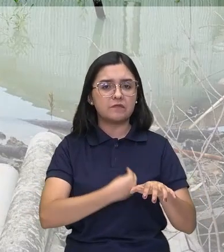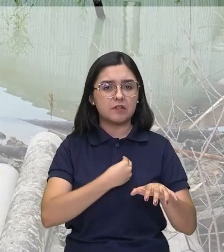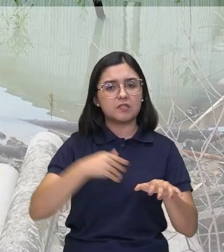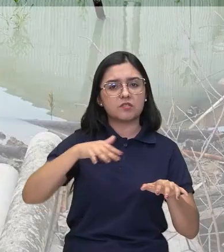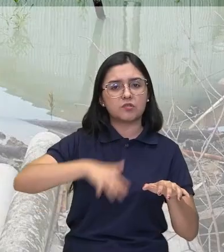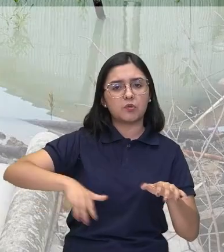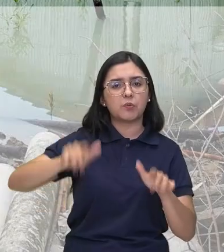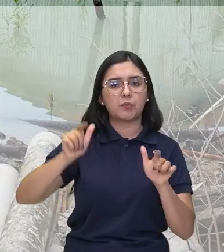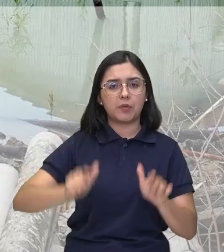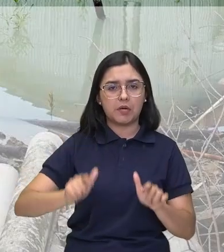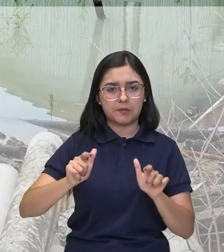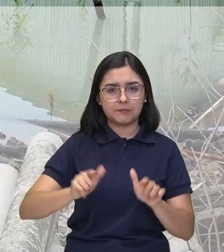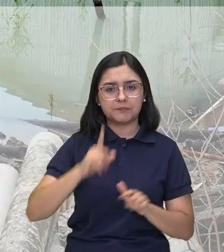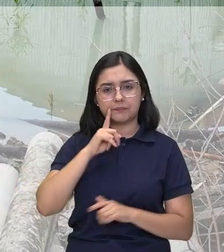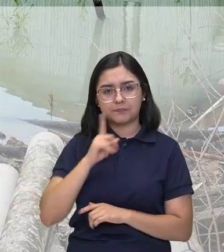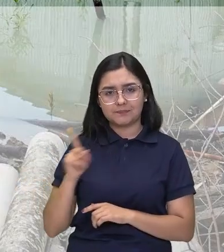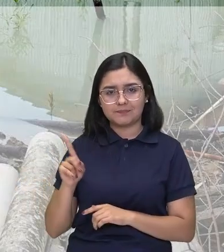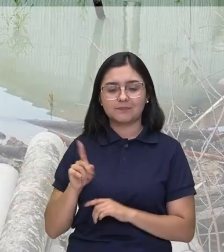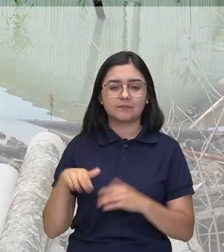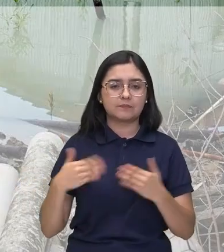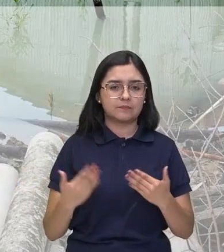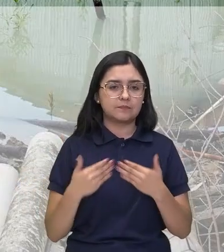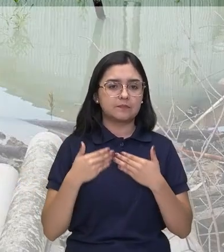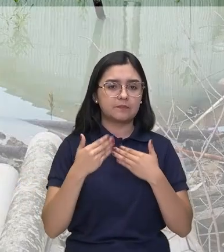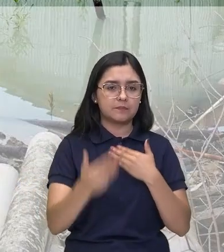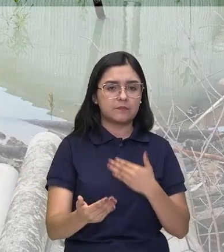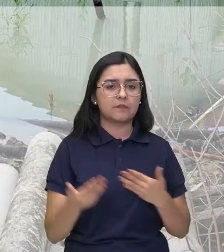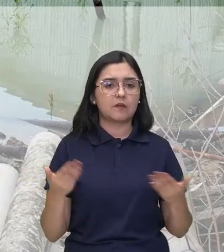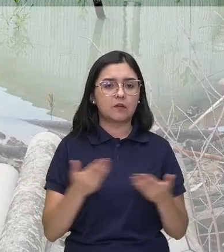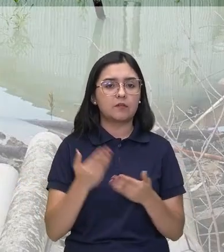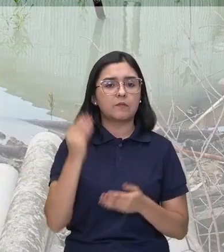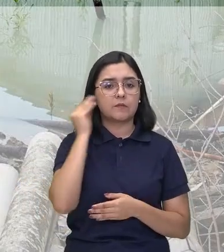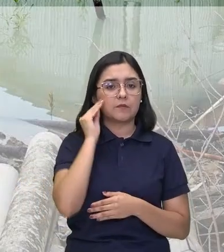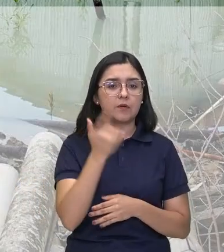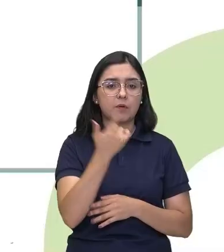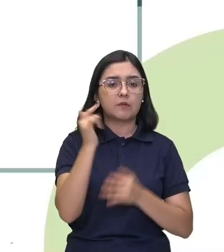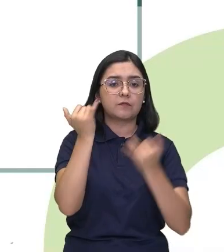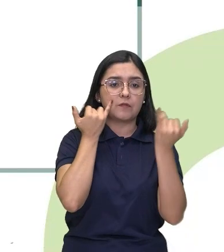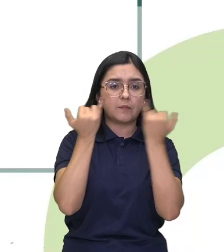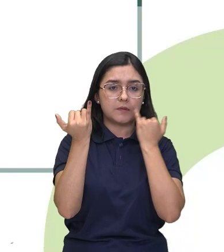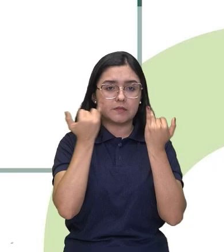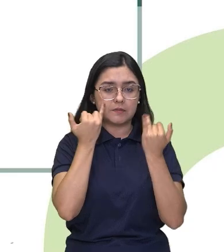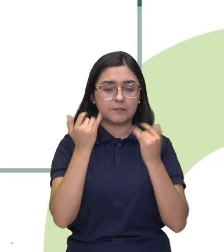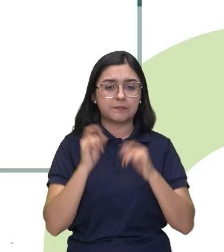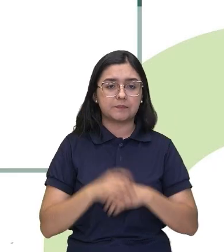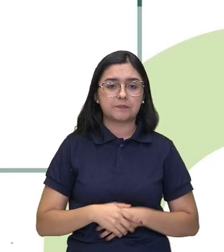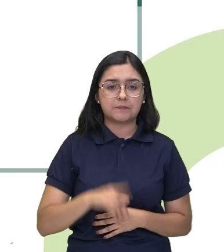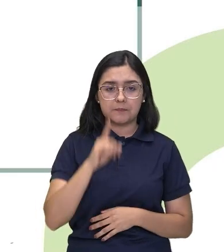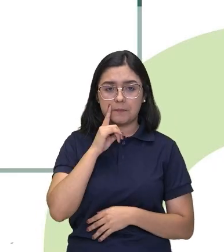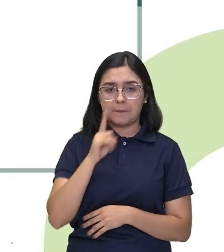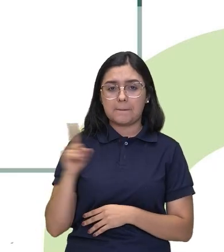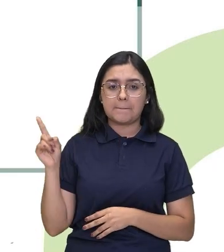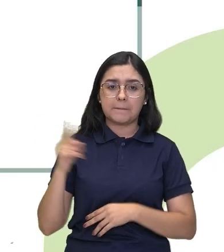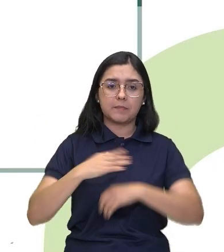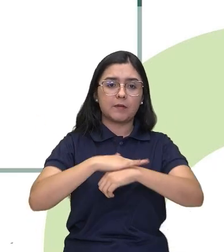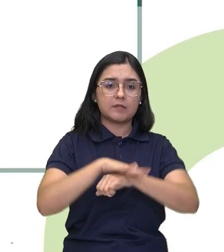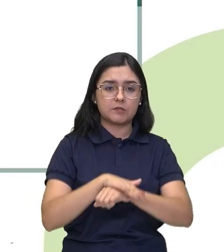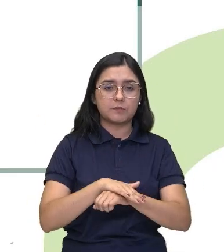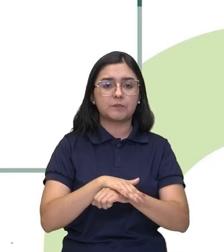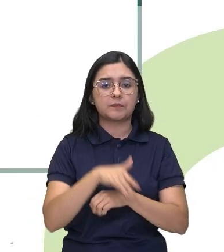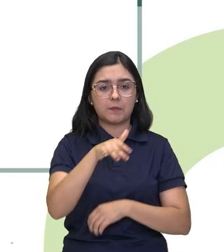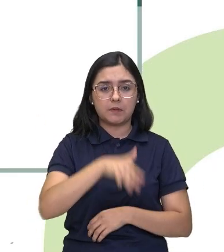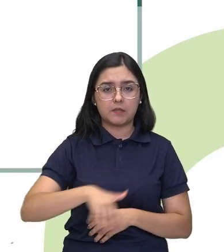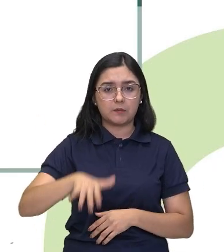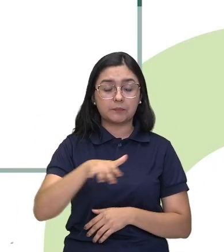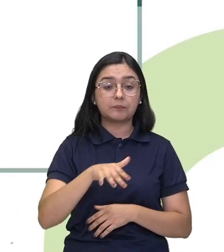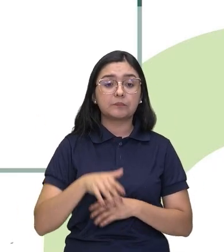né? Isso mesmo. Parte daí. Isso mesmo. Vamos avançar vendo agora essas outras informações aí sobre, né, nessa próxima tela, né, sobre o racismo ambiental,